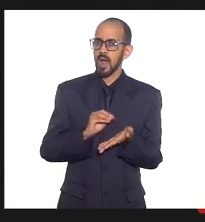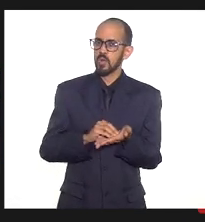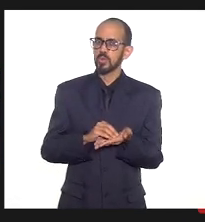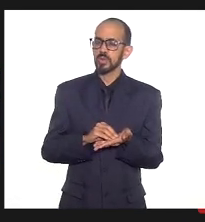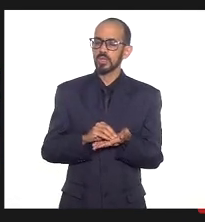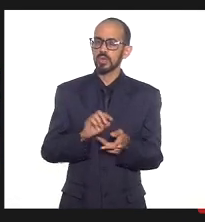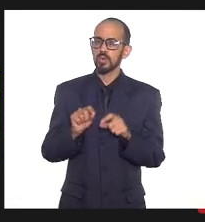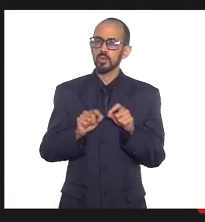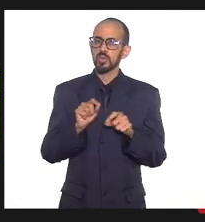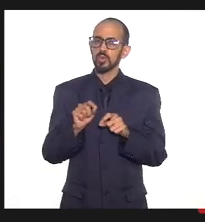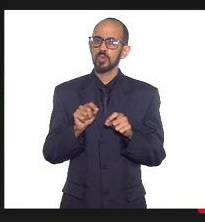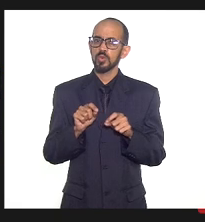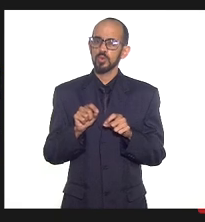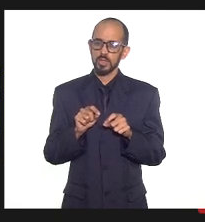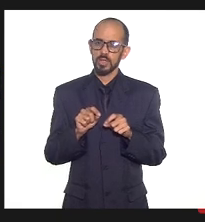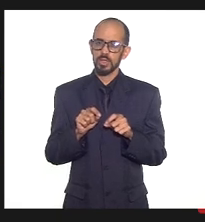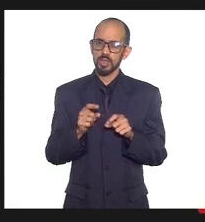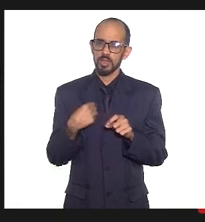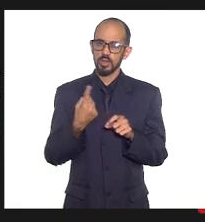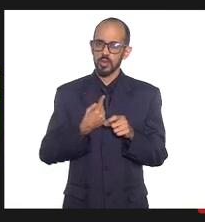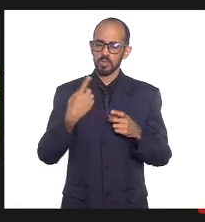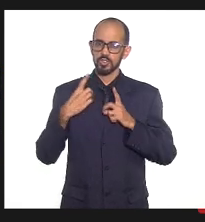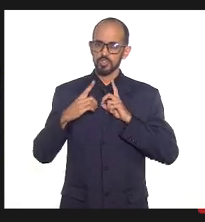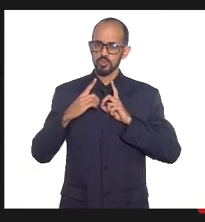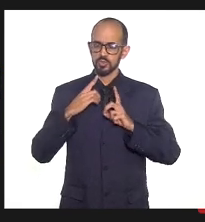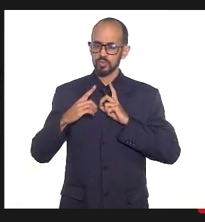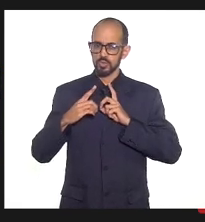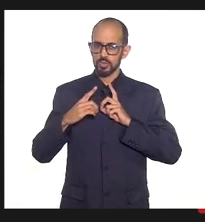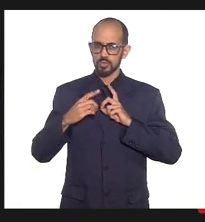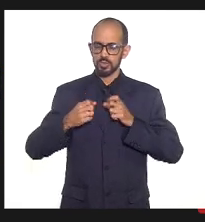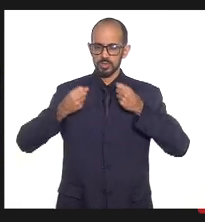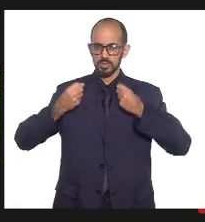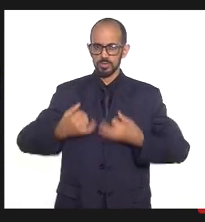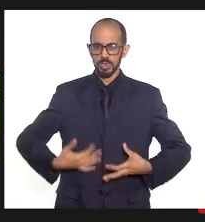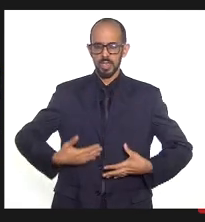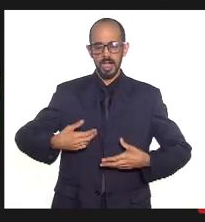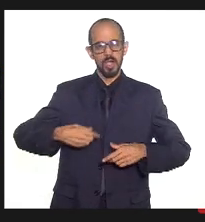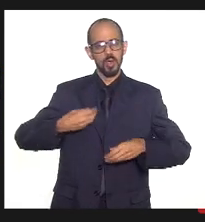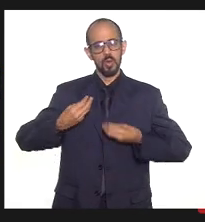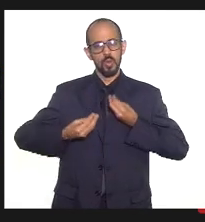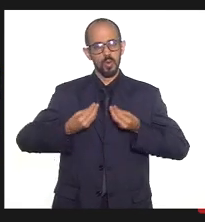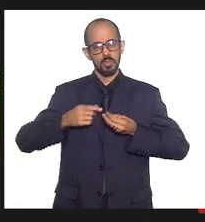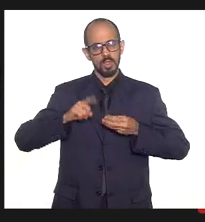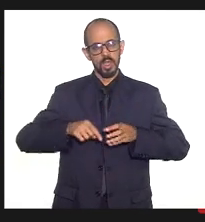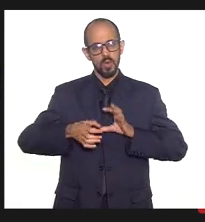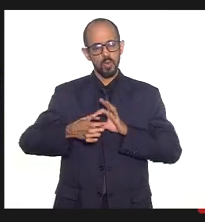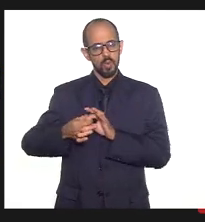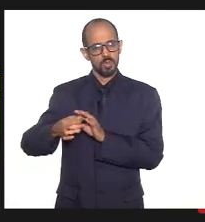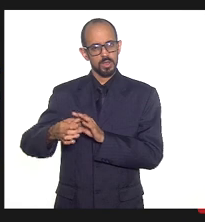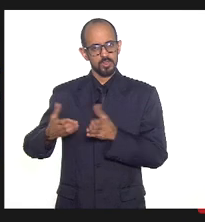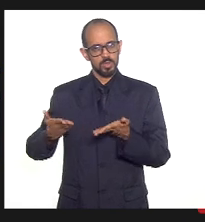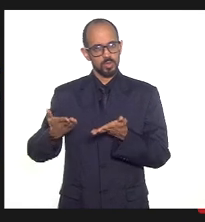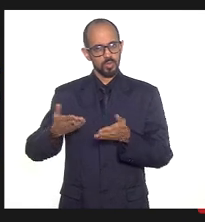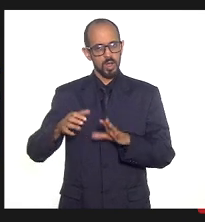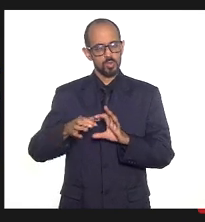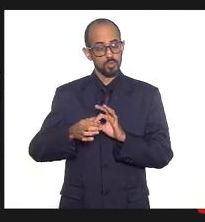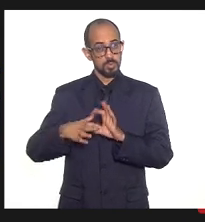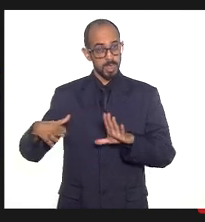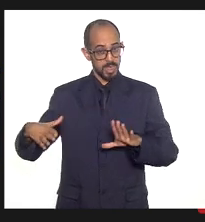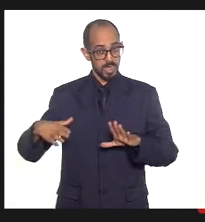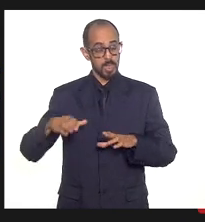como faz falta, quer dizer, a gente discutir, a gente debater essa realidade da falta de uma democratização